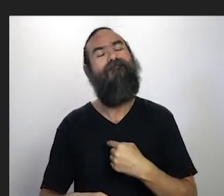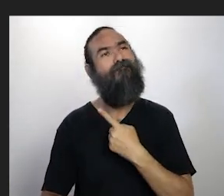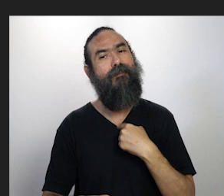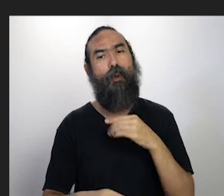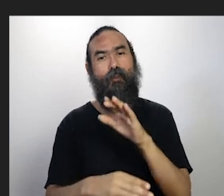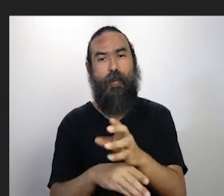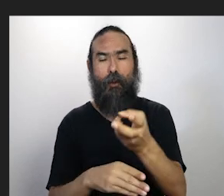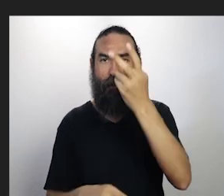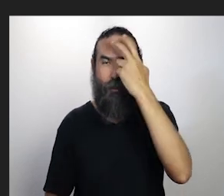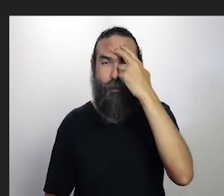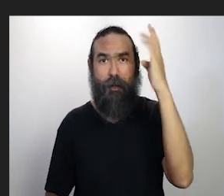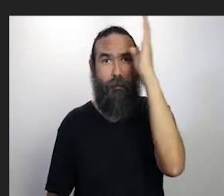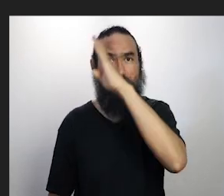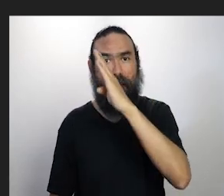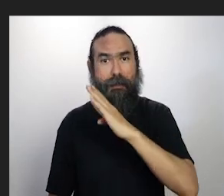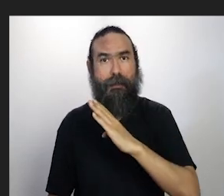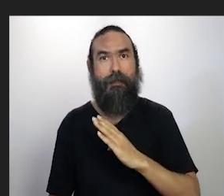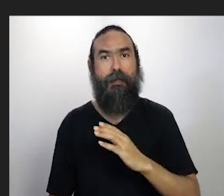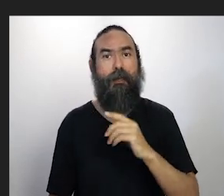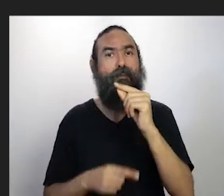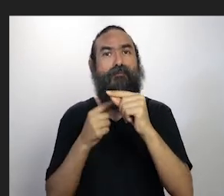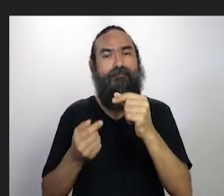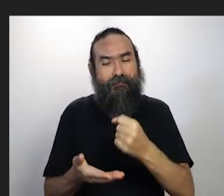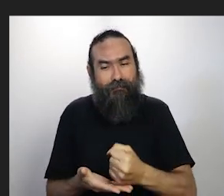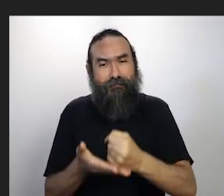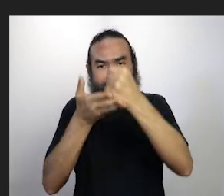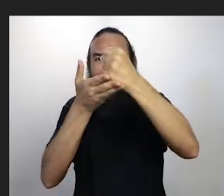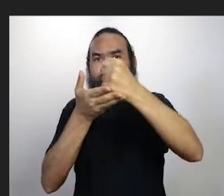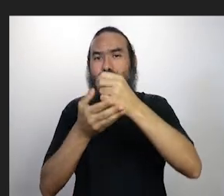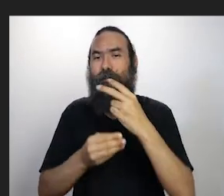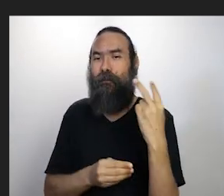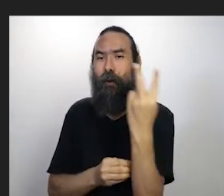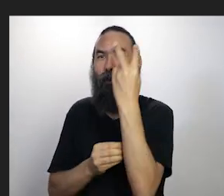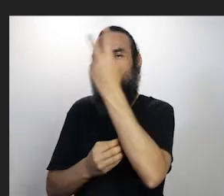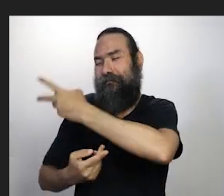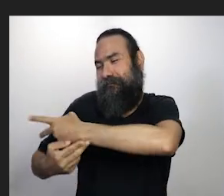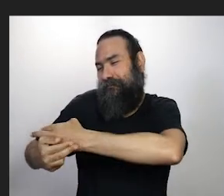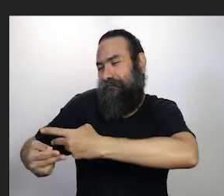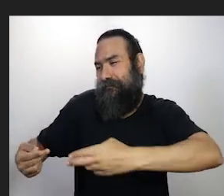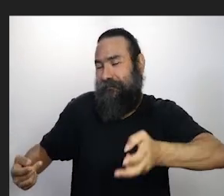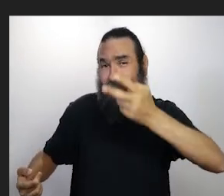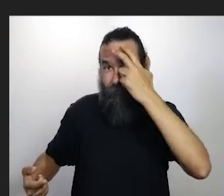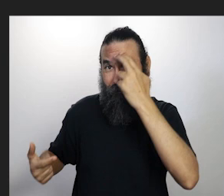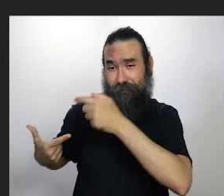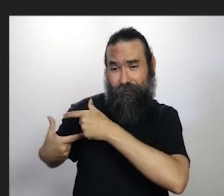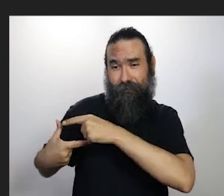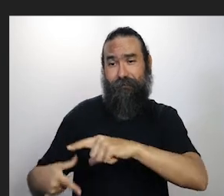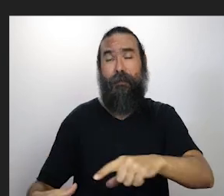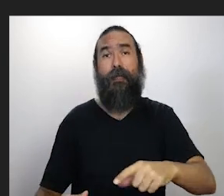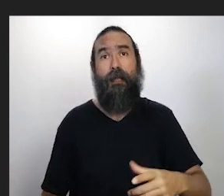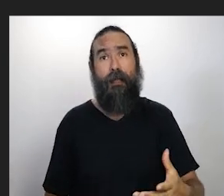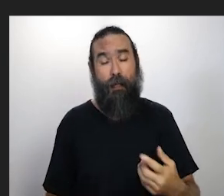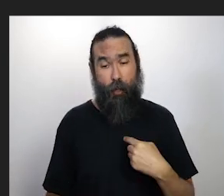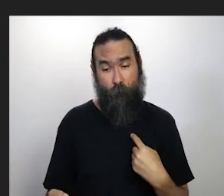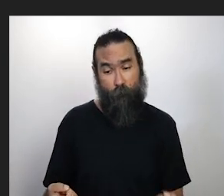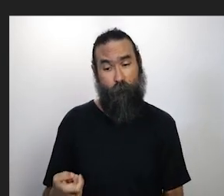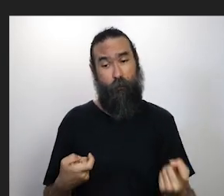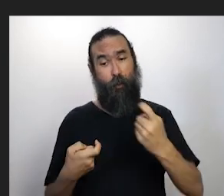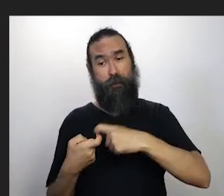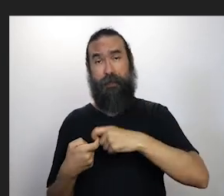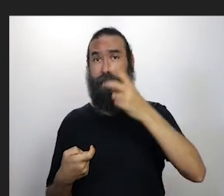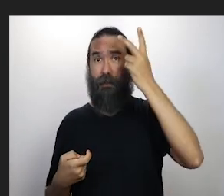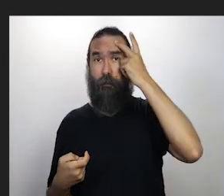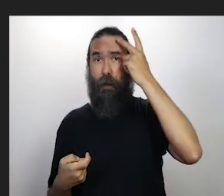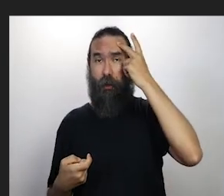para a cultura, assim, no Brasil, para um incentivo à cultura e valorização da diversidade cultural. Voltando para São Paulo,